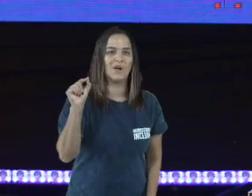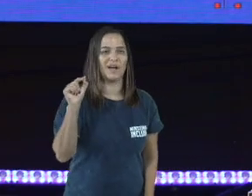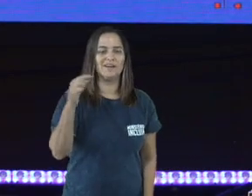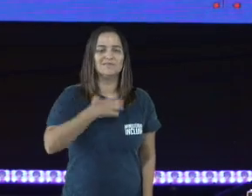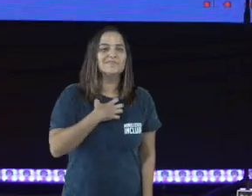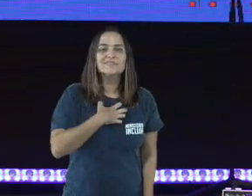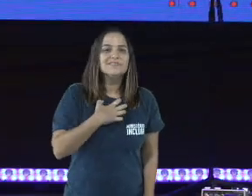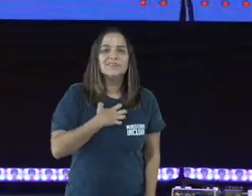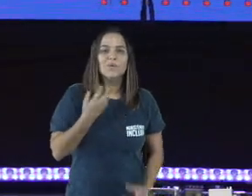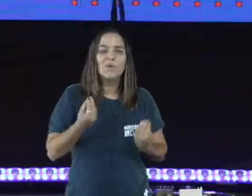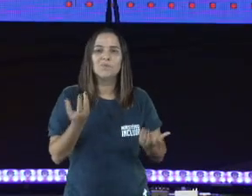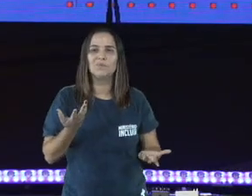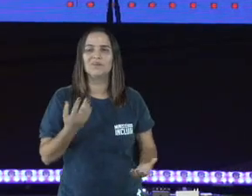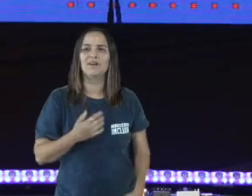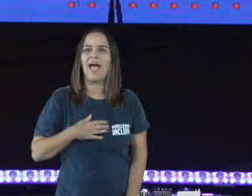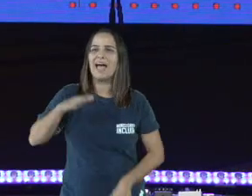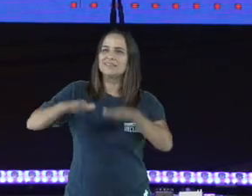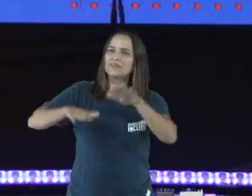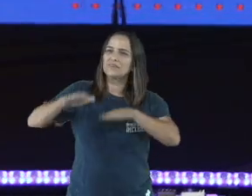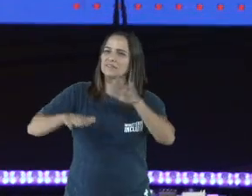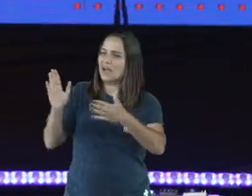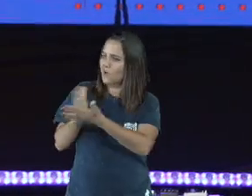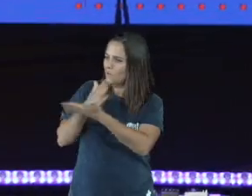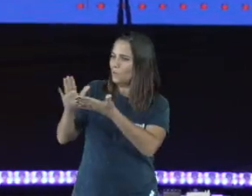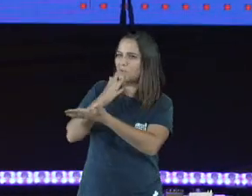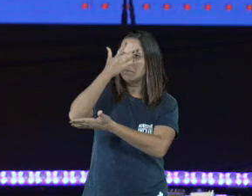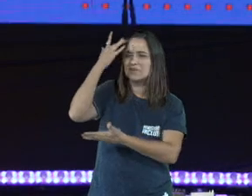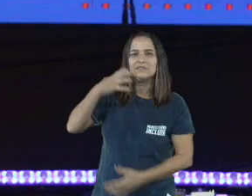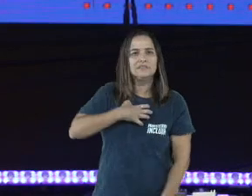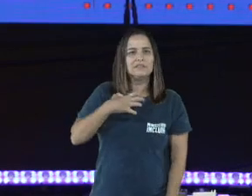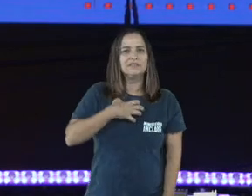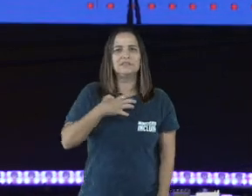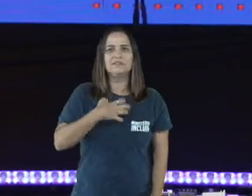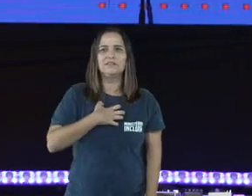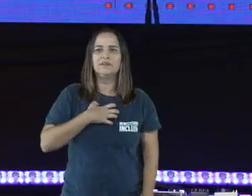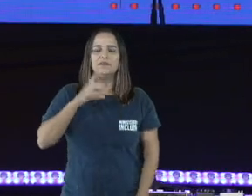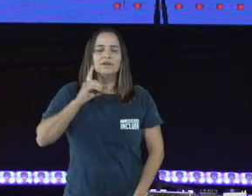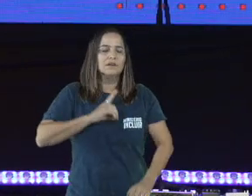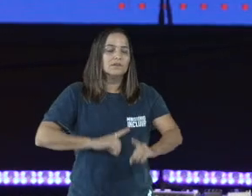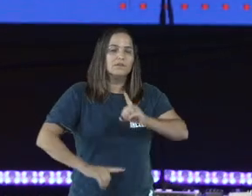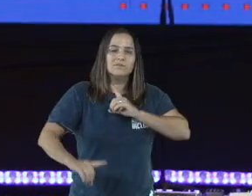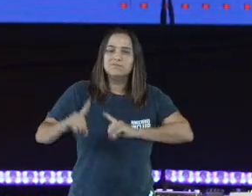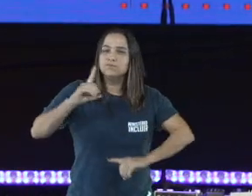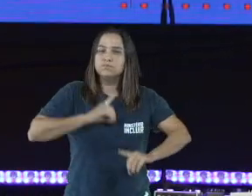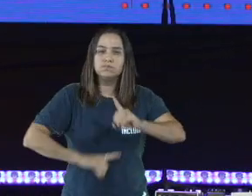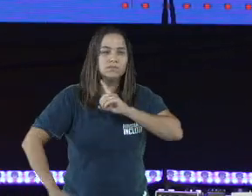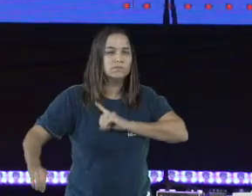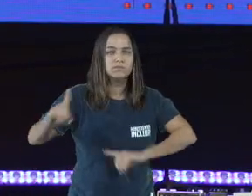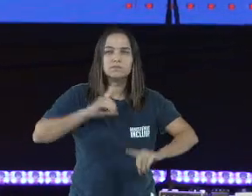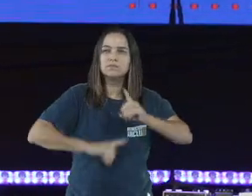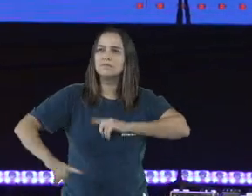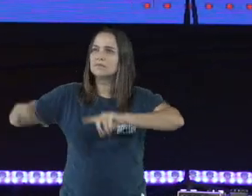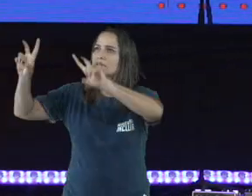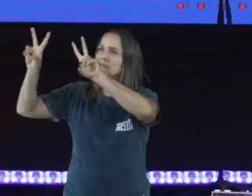a gente tem muita coisa não tem gente que tem medo de voltar a ter depressão é só de Paula depressão já começa uma agonia já começa a